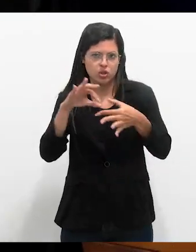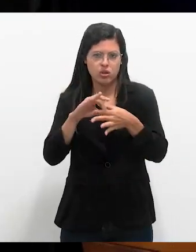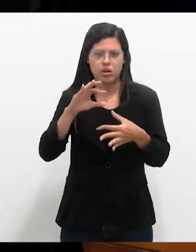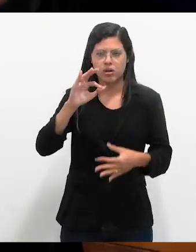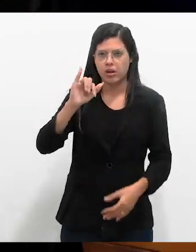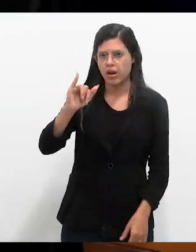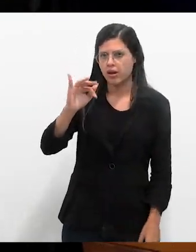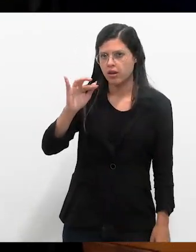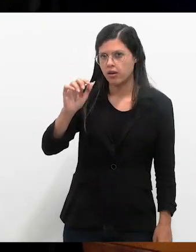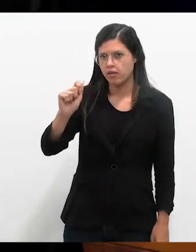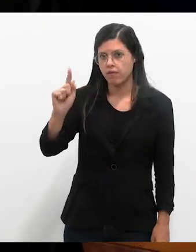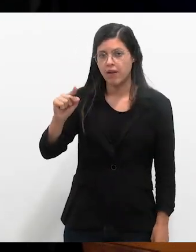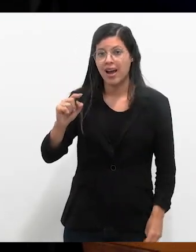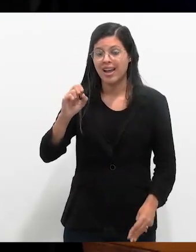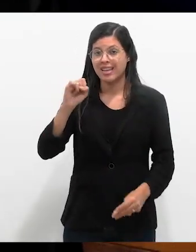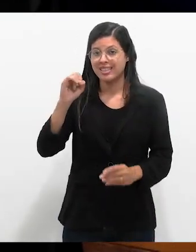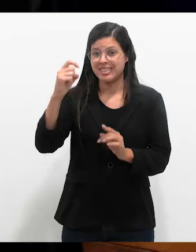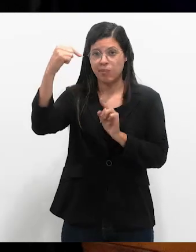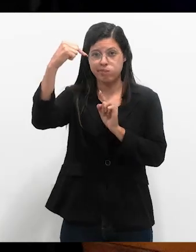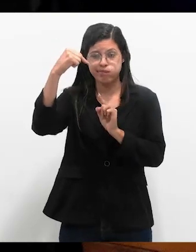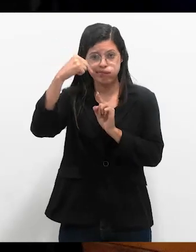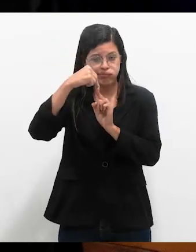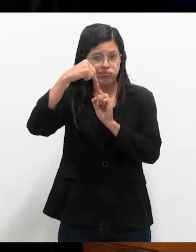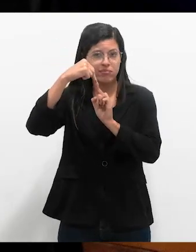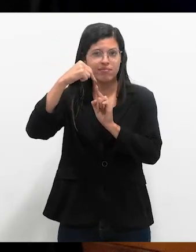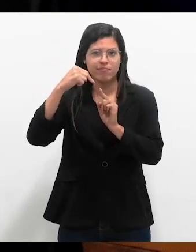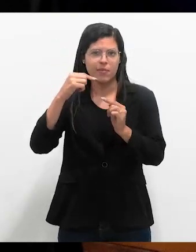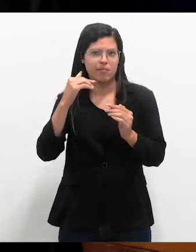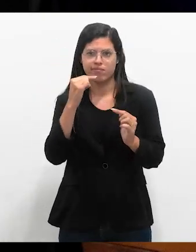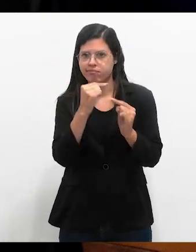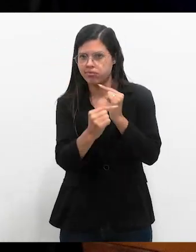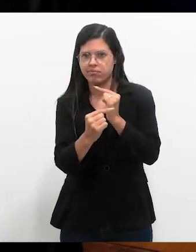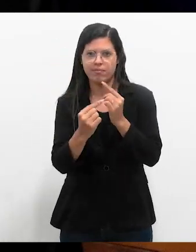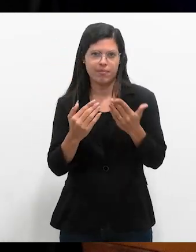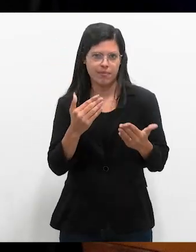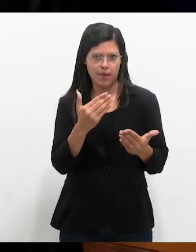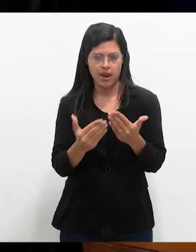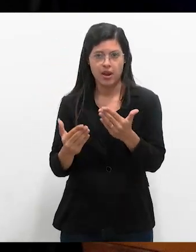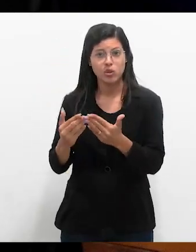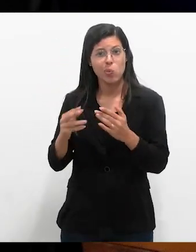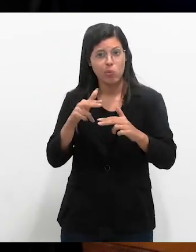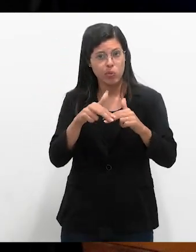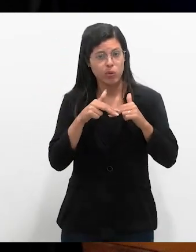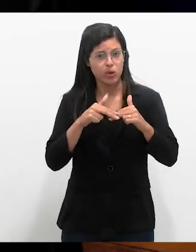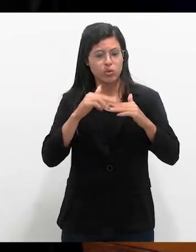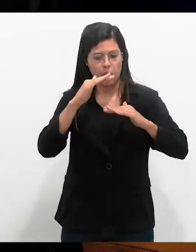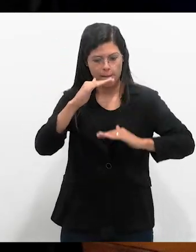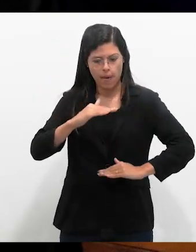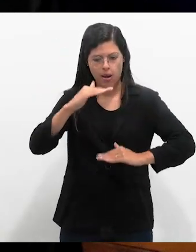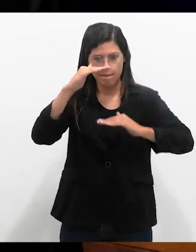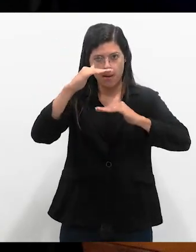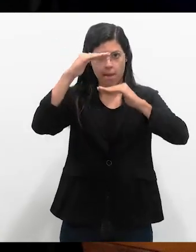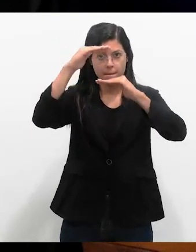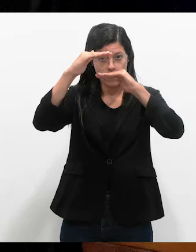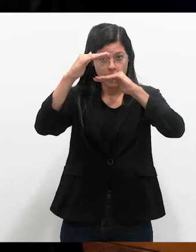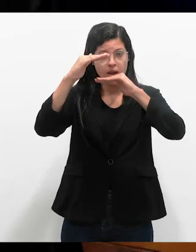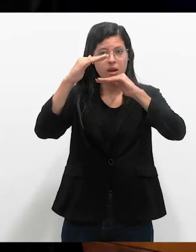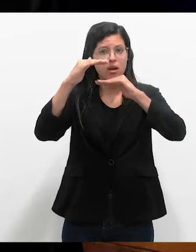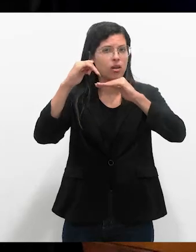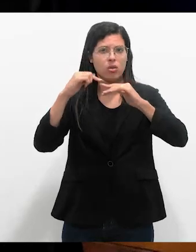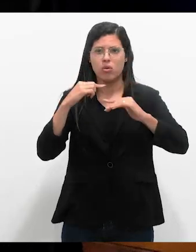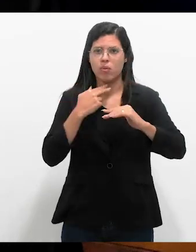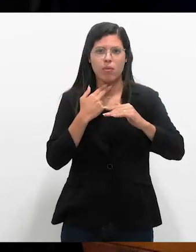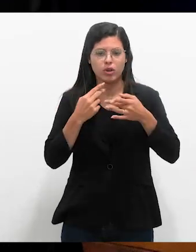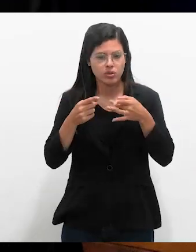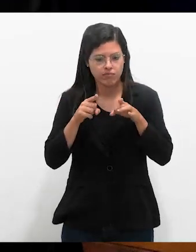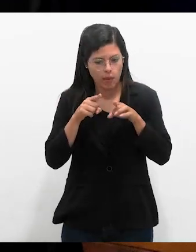Ifá. Então, se um cruzar com o outro, perde a funcionalidade. Por isso que cada qual tem que andar no seu caminho. São linhas